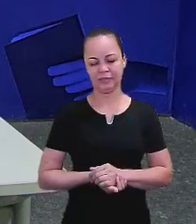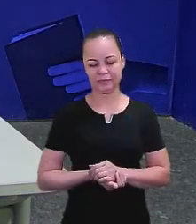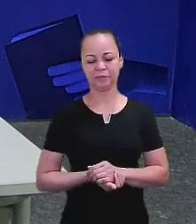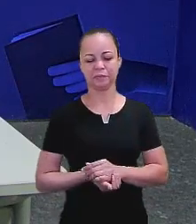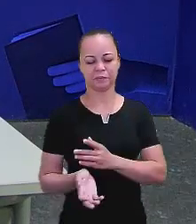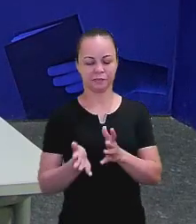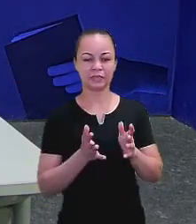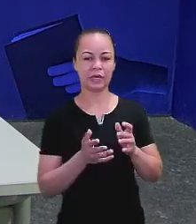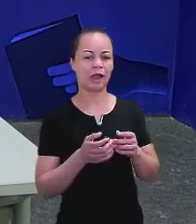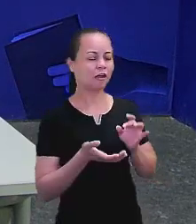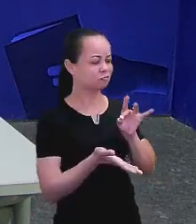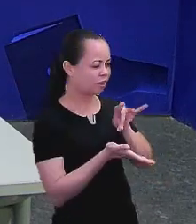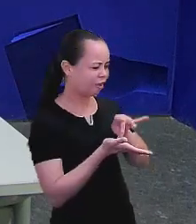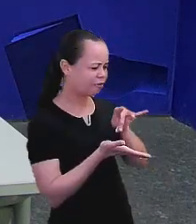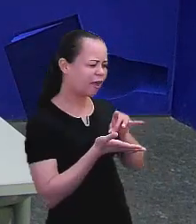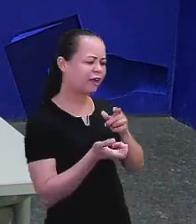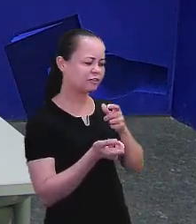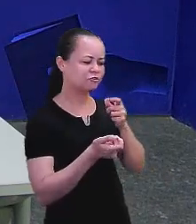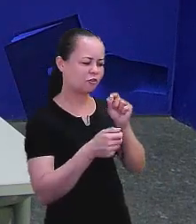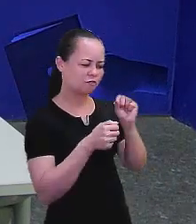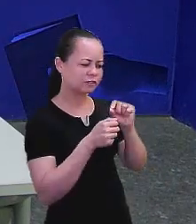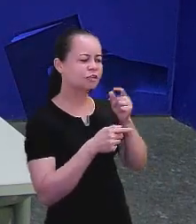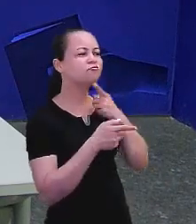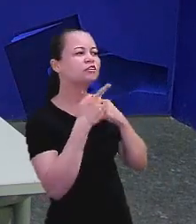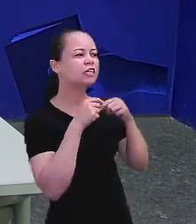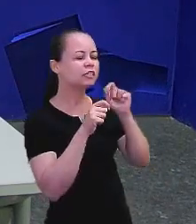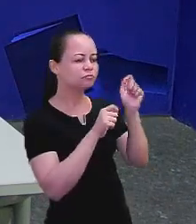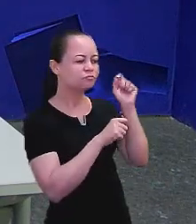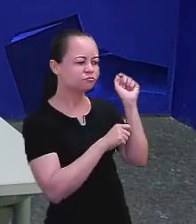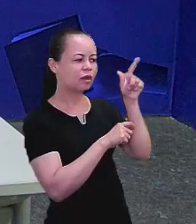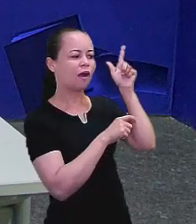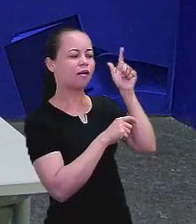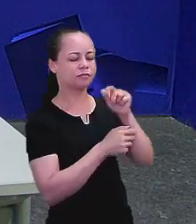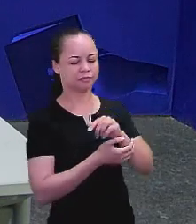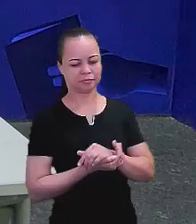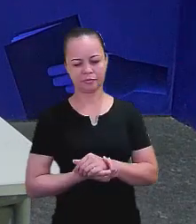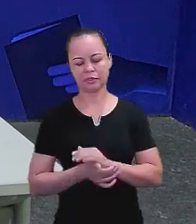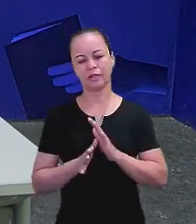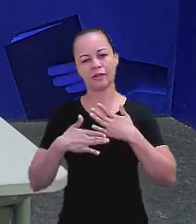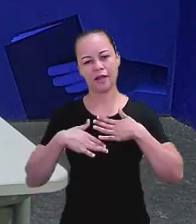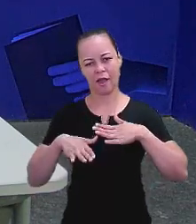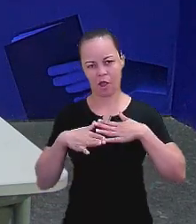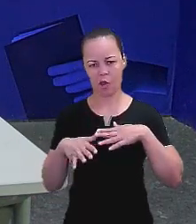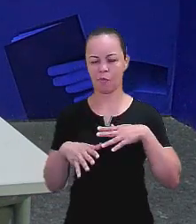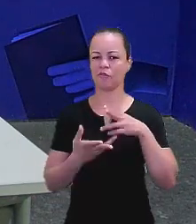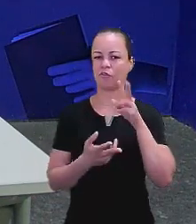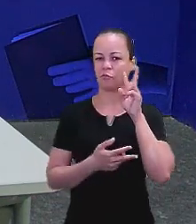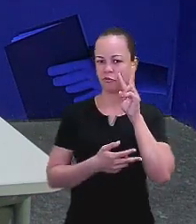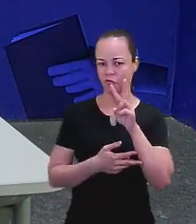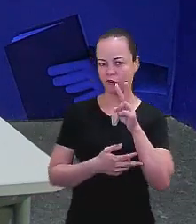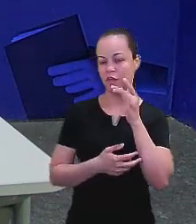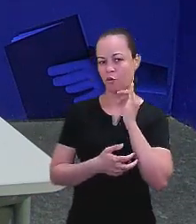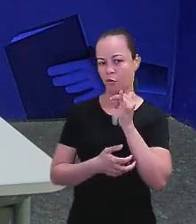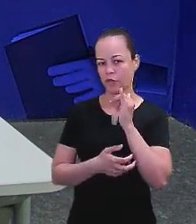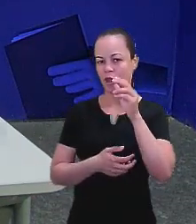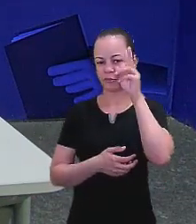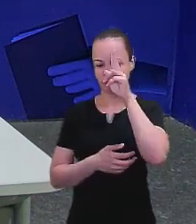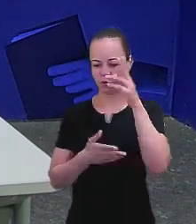vou fazer um desejo. Calma, Lilinha, vamos primeiro ouvir a história de hoje, tá bom? Qual é a história? A história